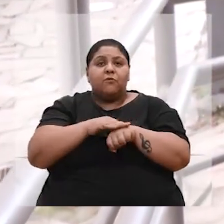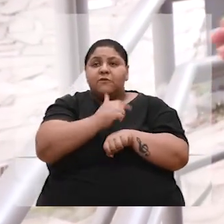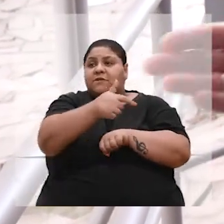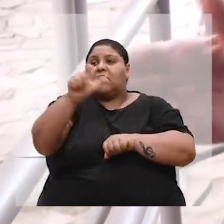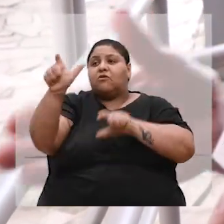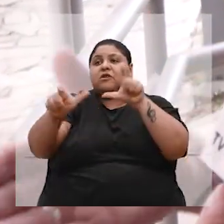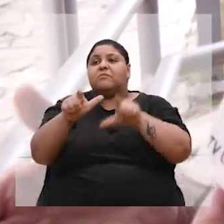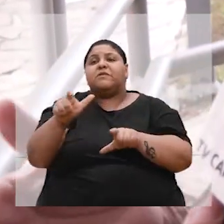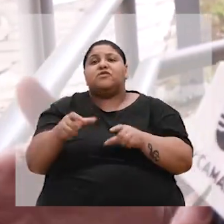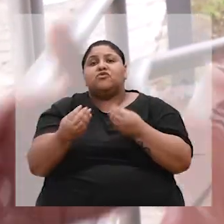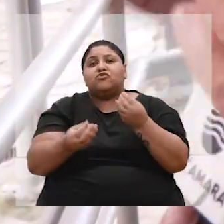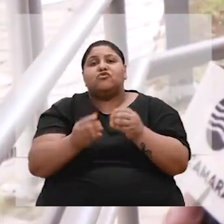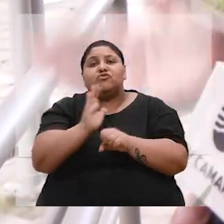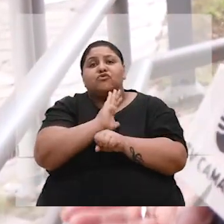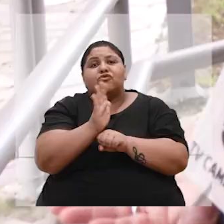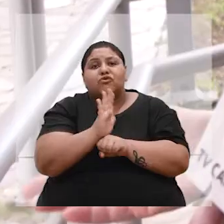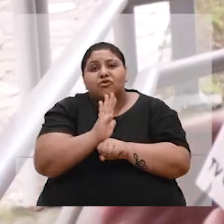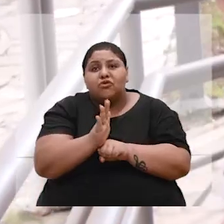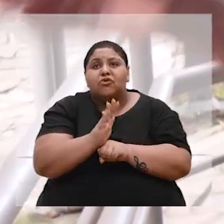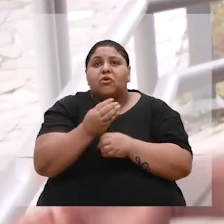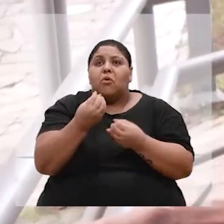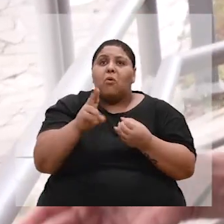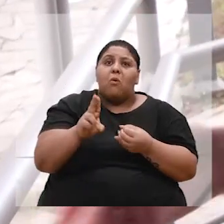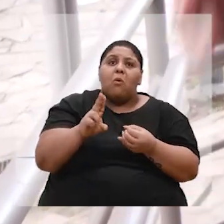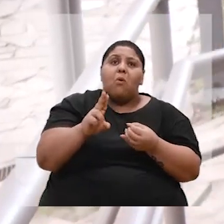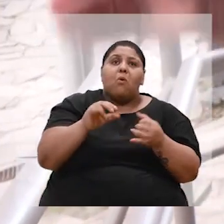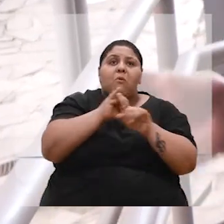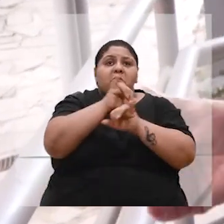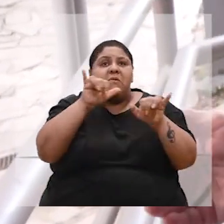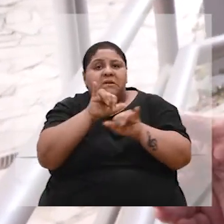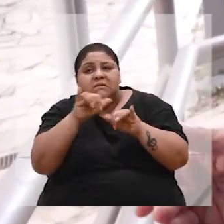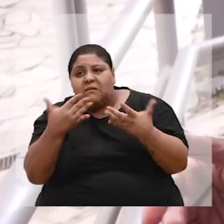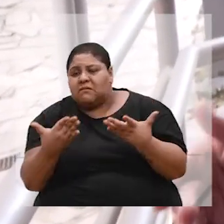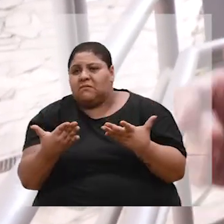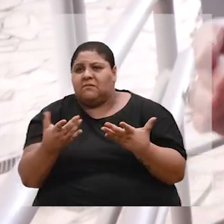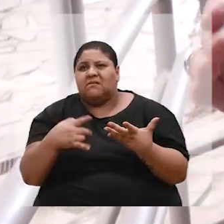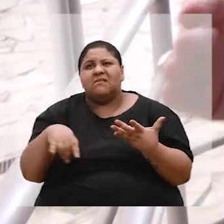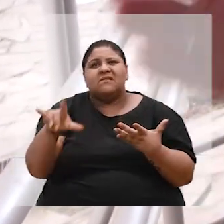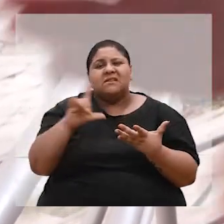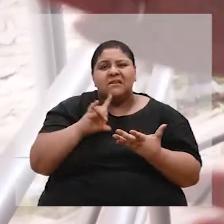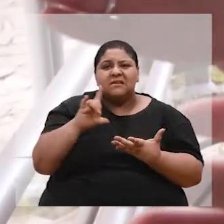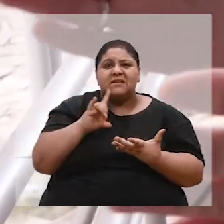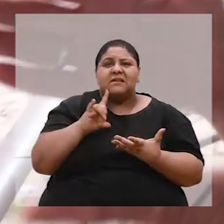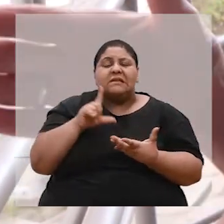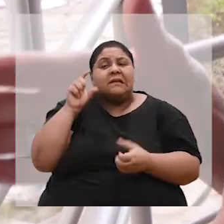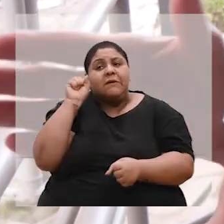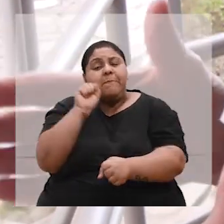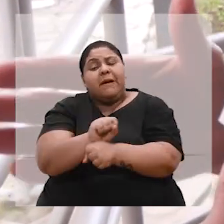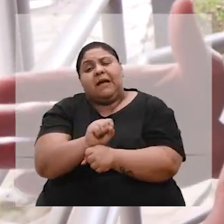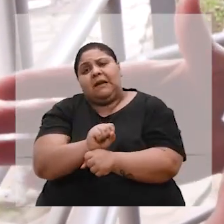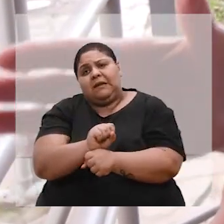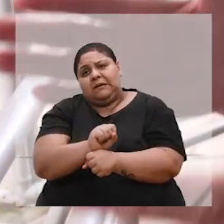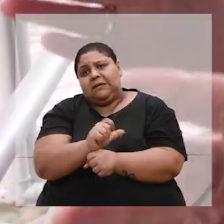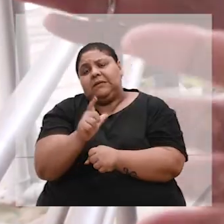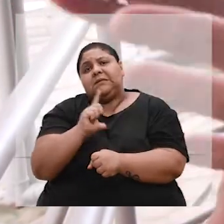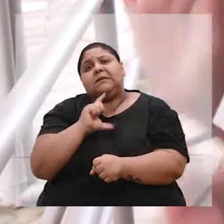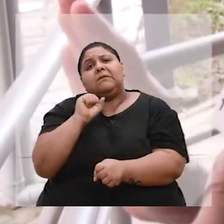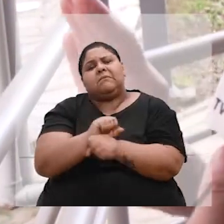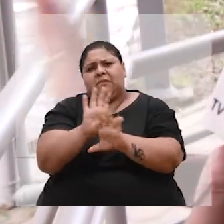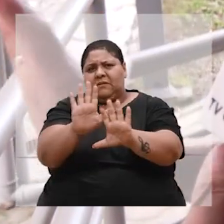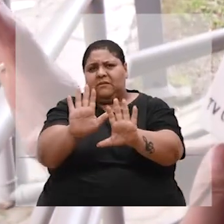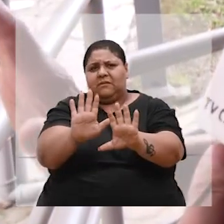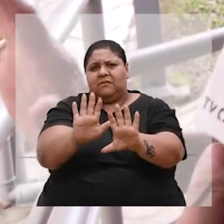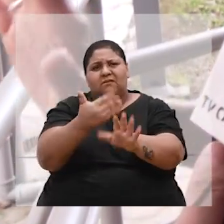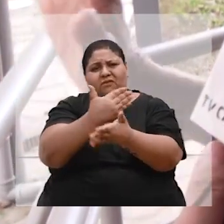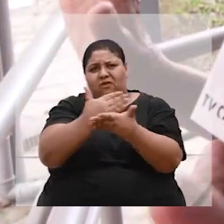com o outro sobre o filme, porque já vem outro, ou vem uma propaganda, ou vem outra coisa. A gente tem de parar, tem de dar um